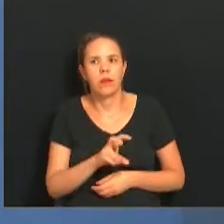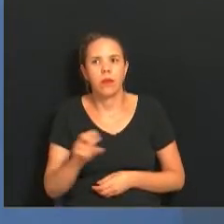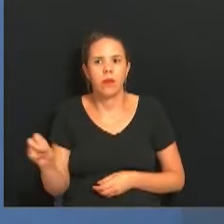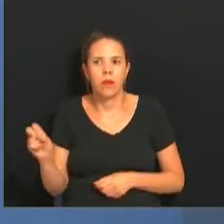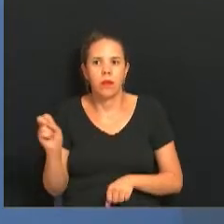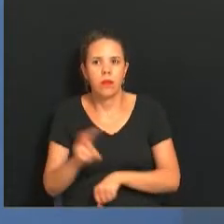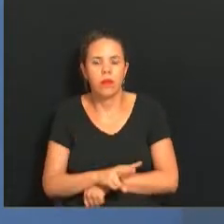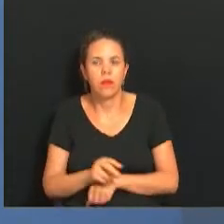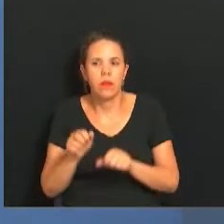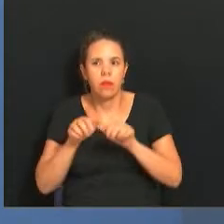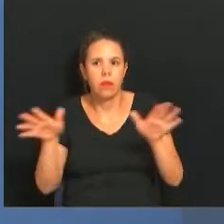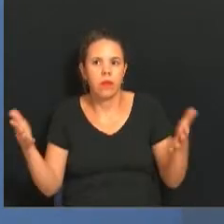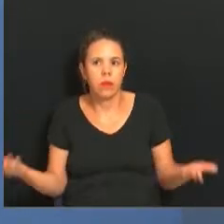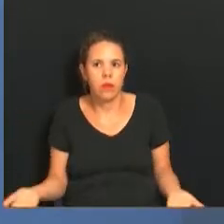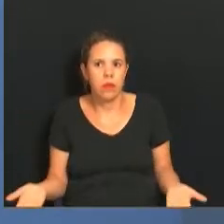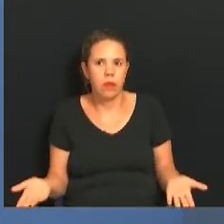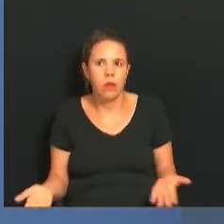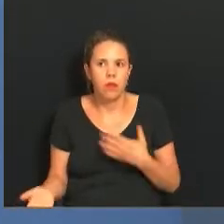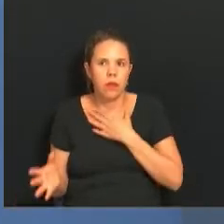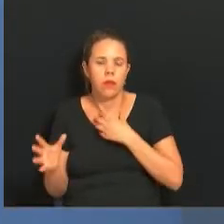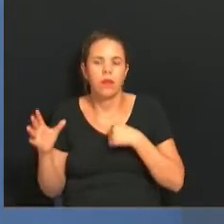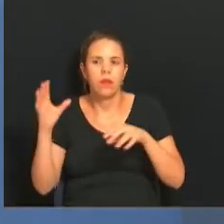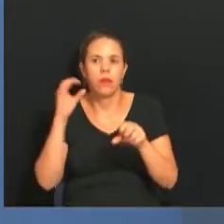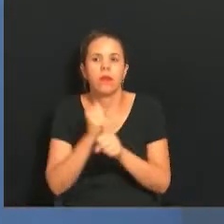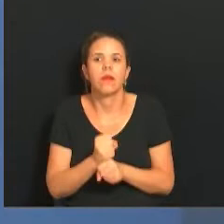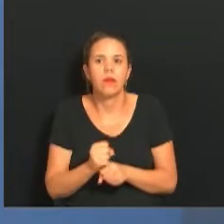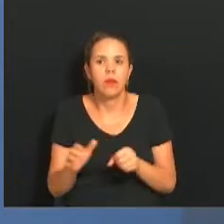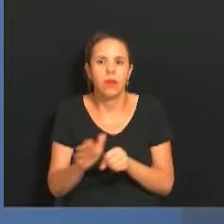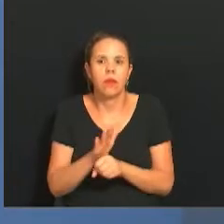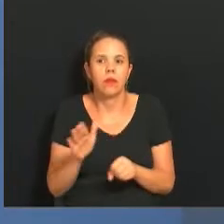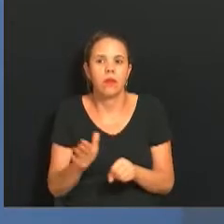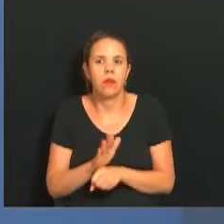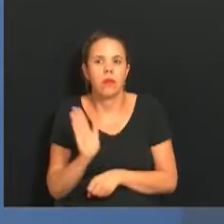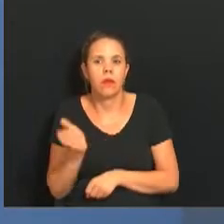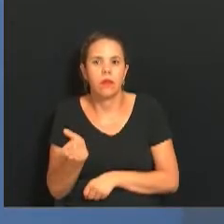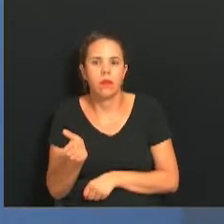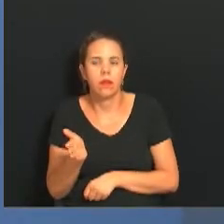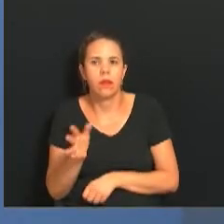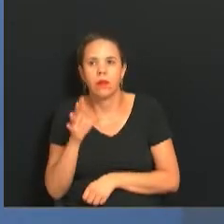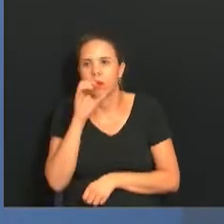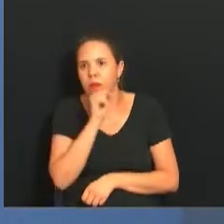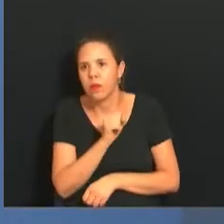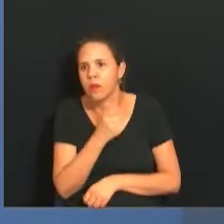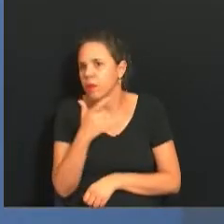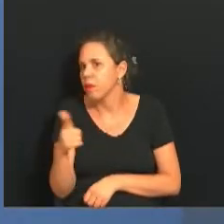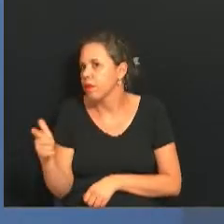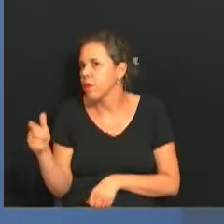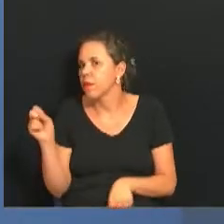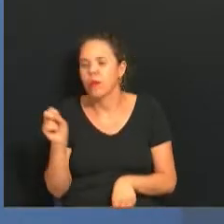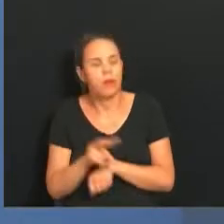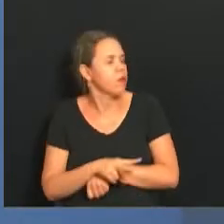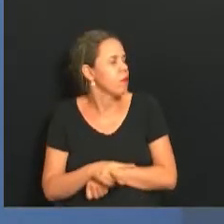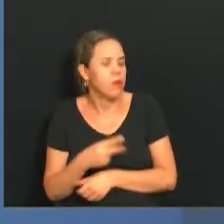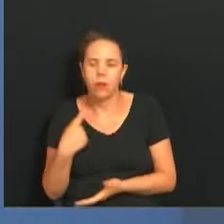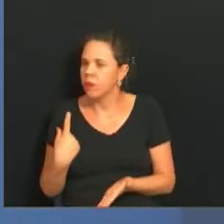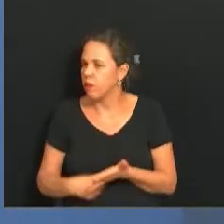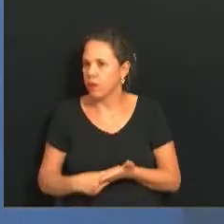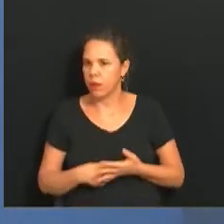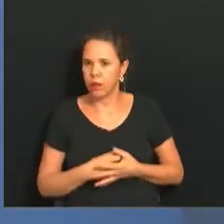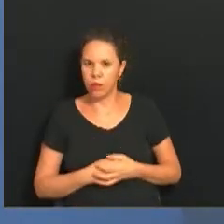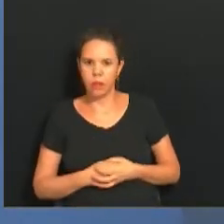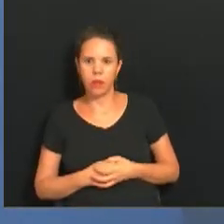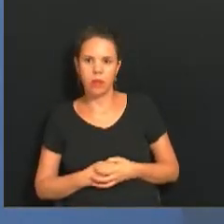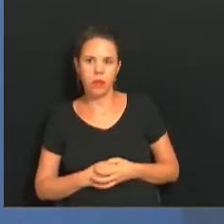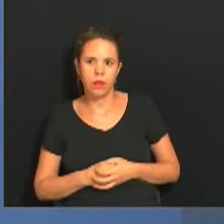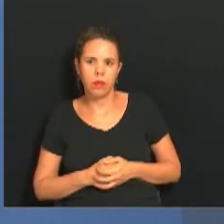foram disponibilizadas, todas foram preenchidas já. Então, para este sábado, não tem como mais agendar. E para isso,